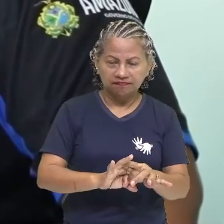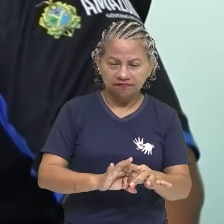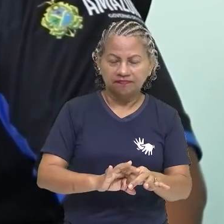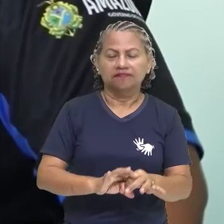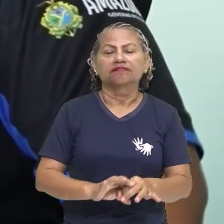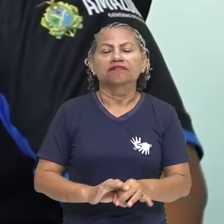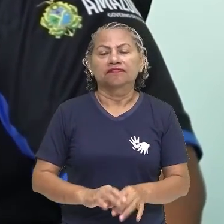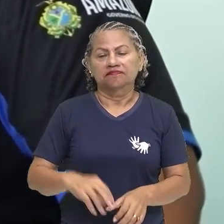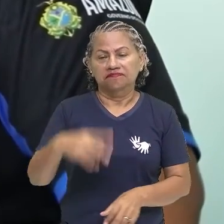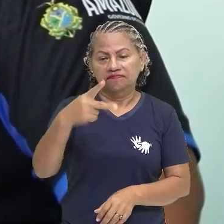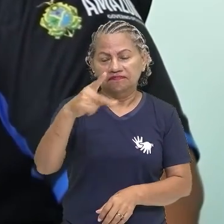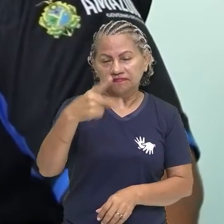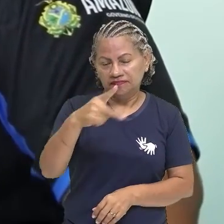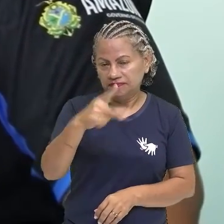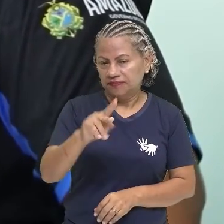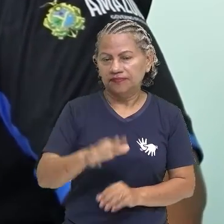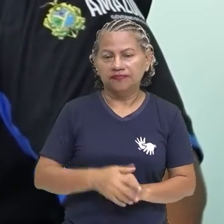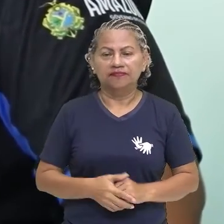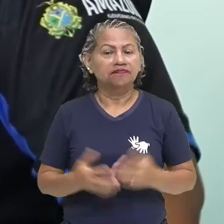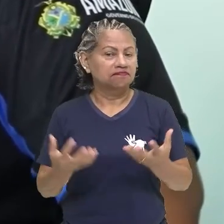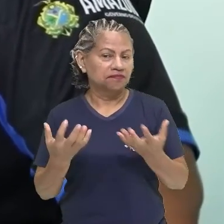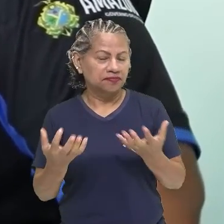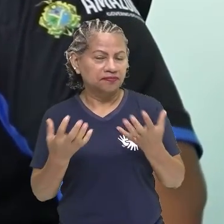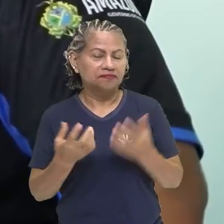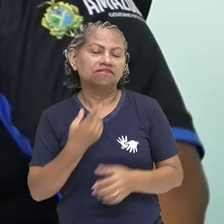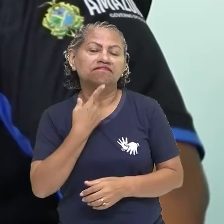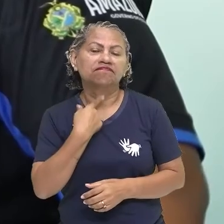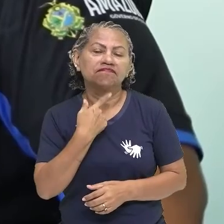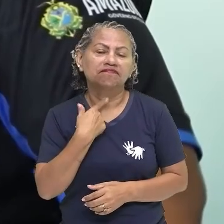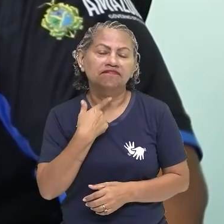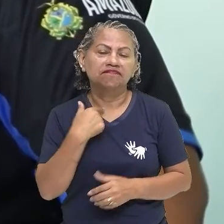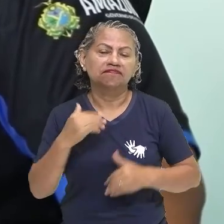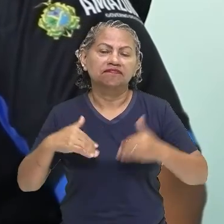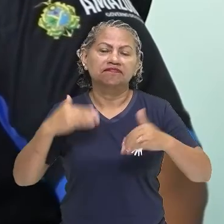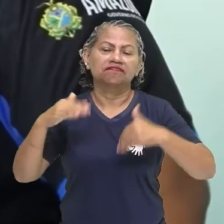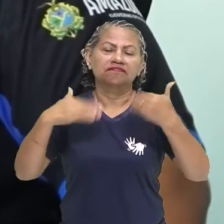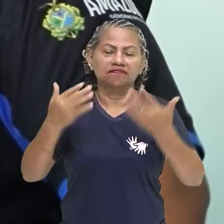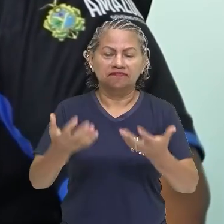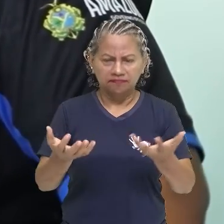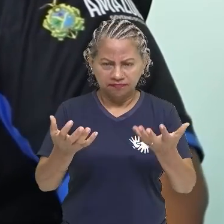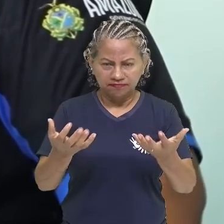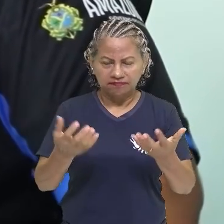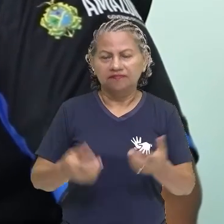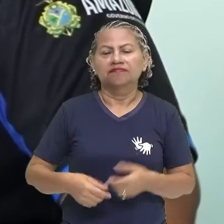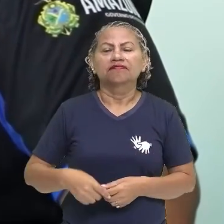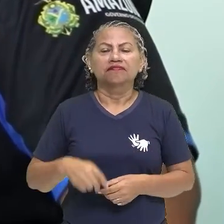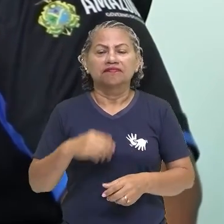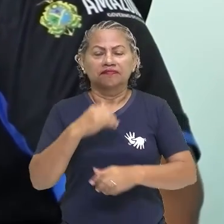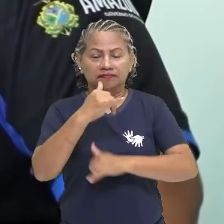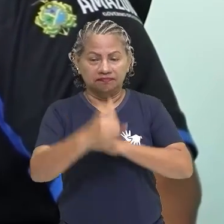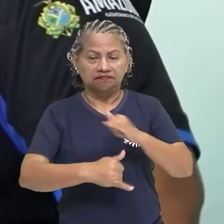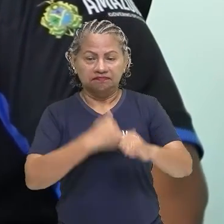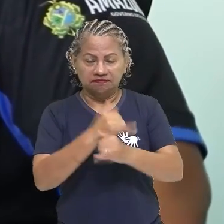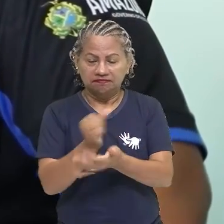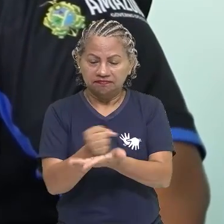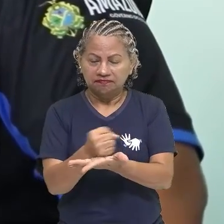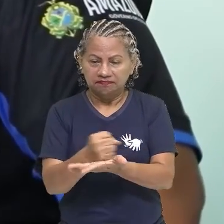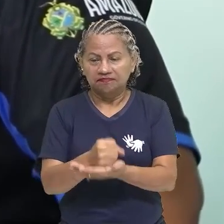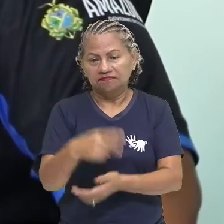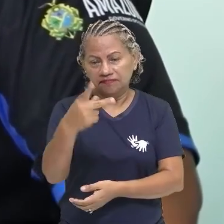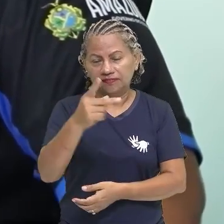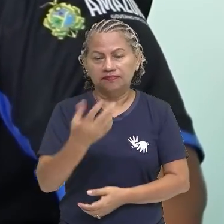Só depende de você, né, de querer se tornar um cyberatleta profissional e querer